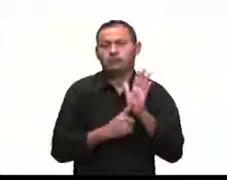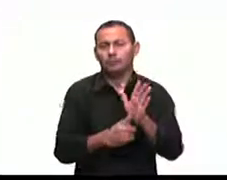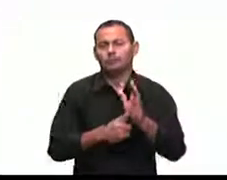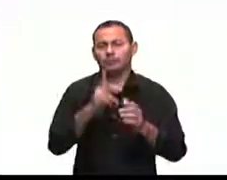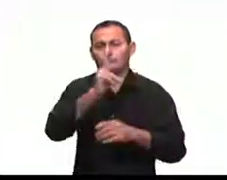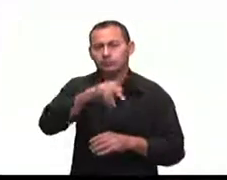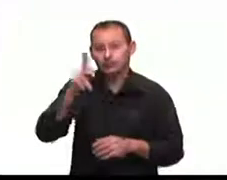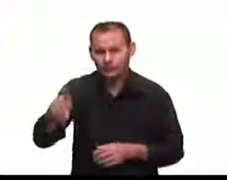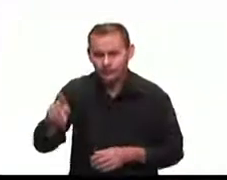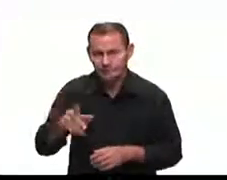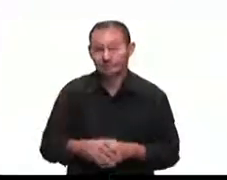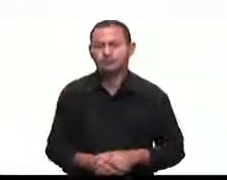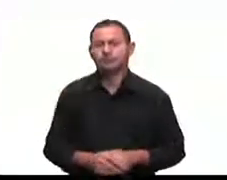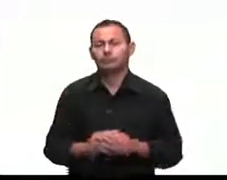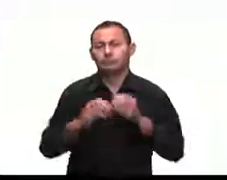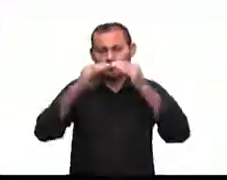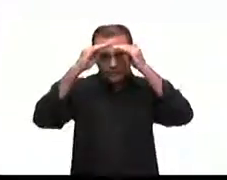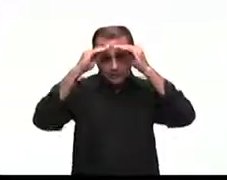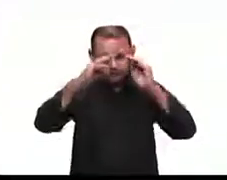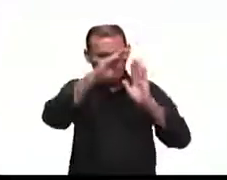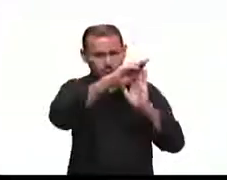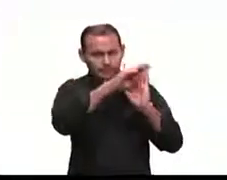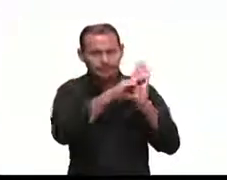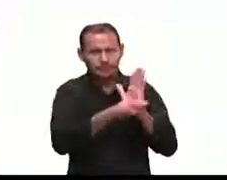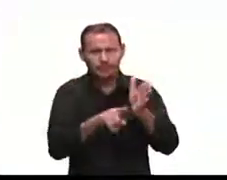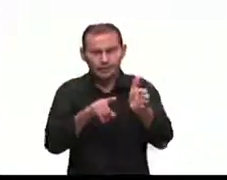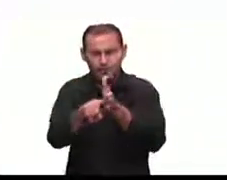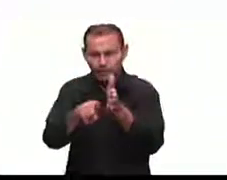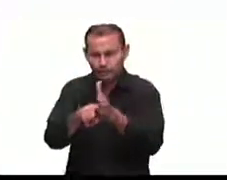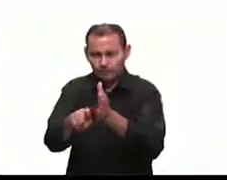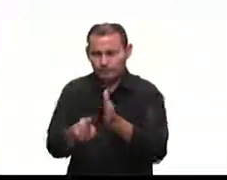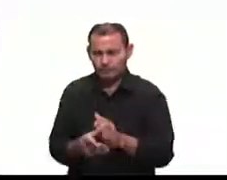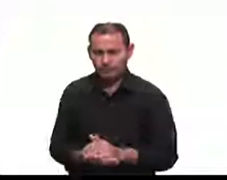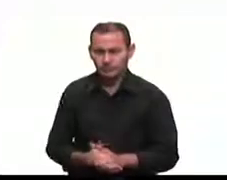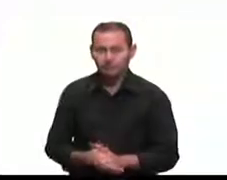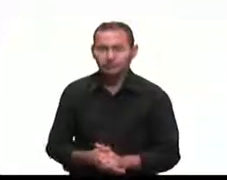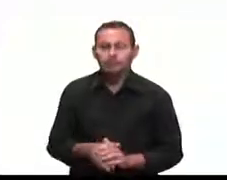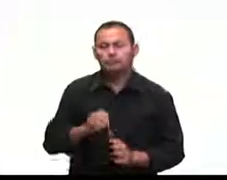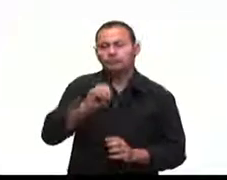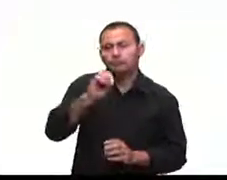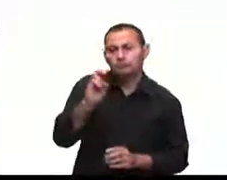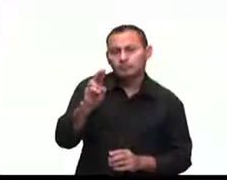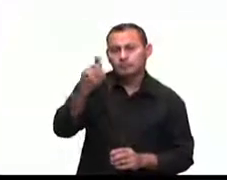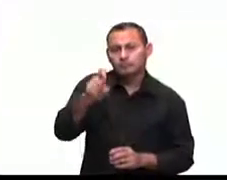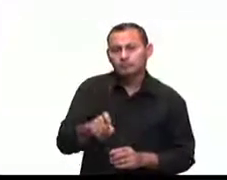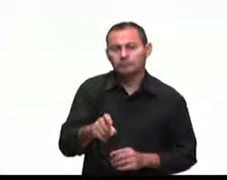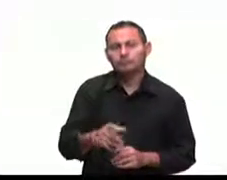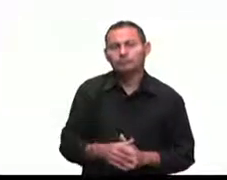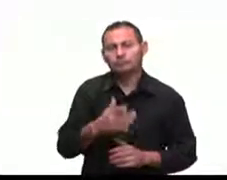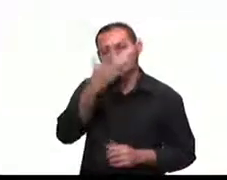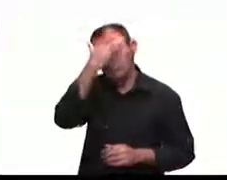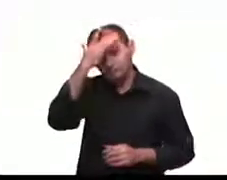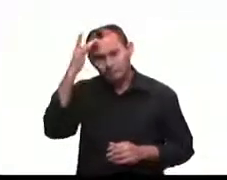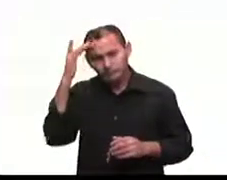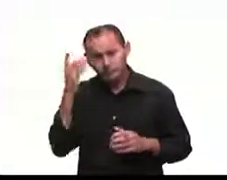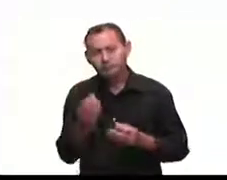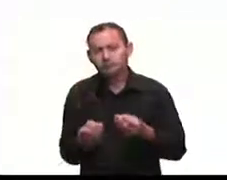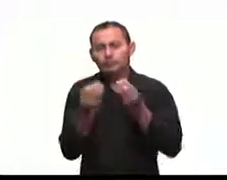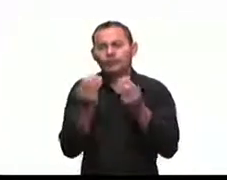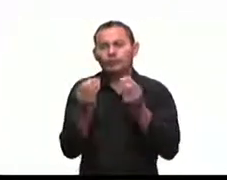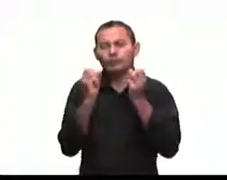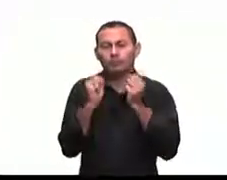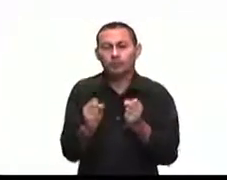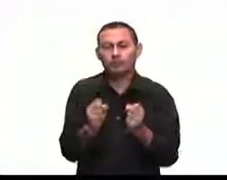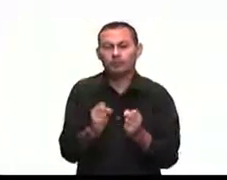de professores seguindo o roteiro de perguntas, né? Ou seja, tá, pessoal? Então, como eu